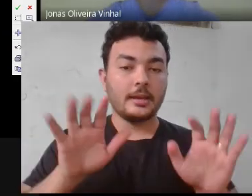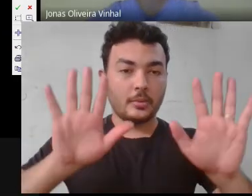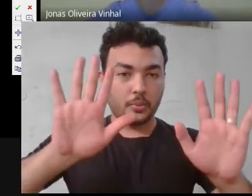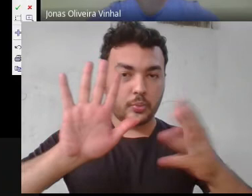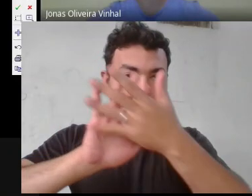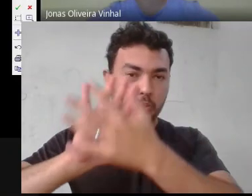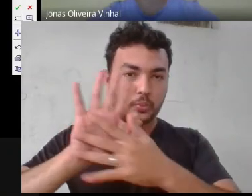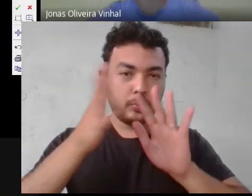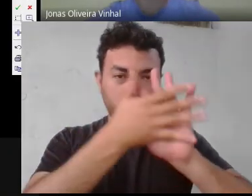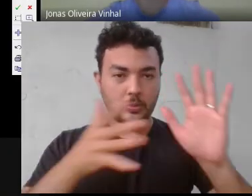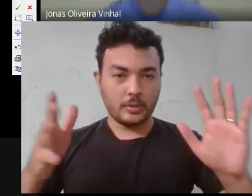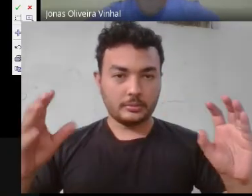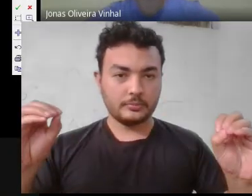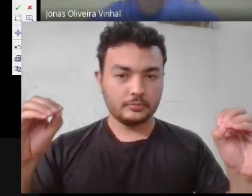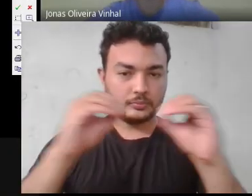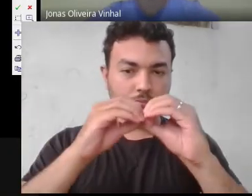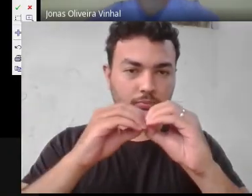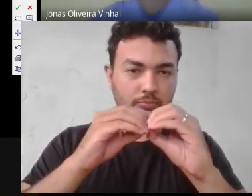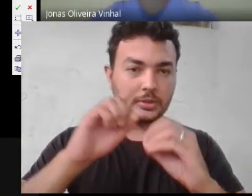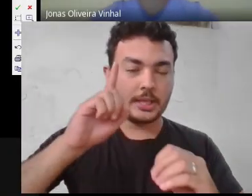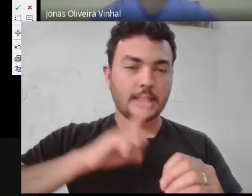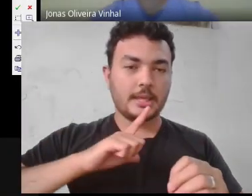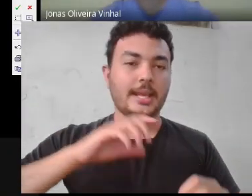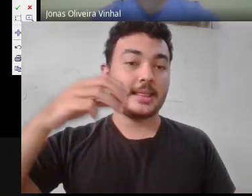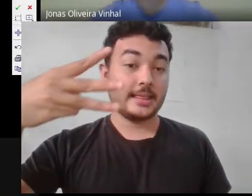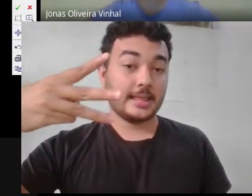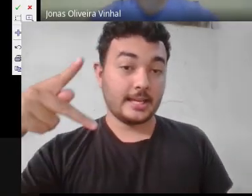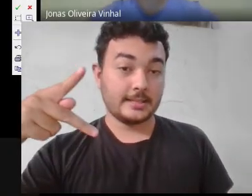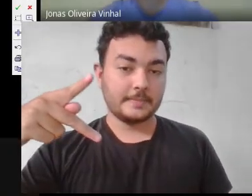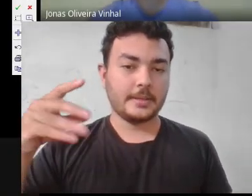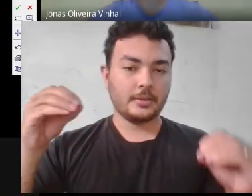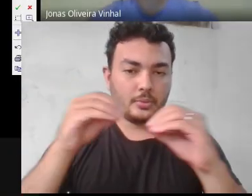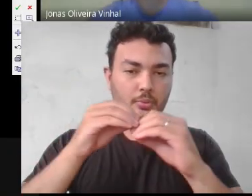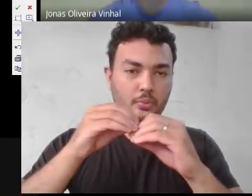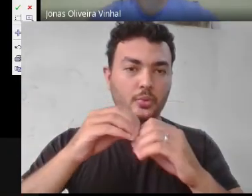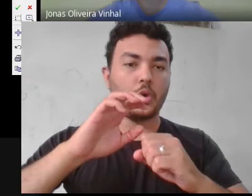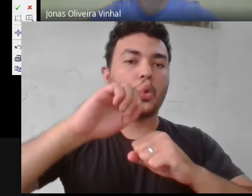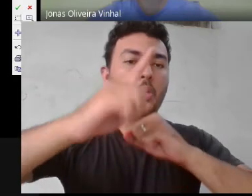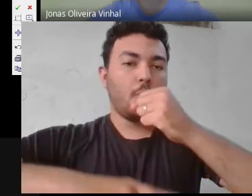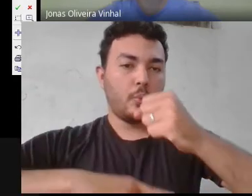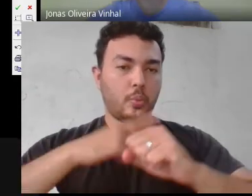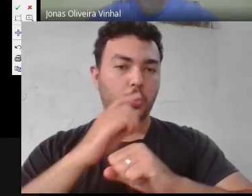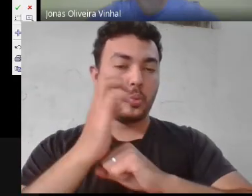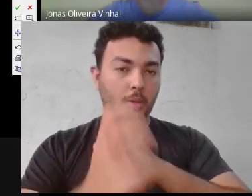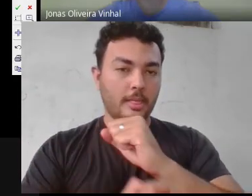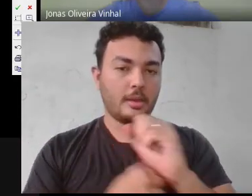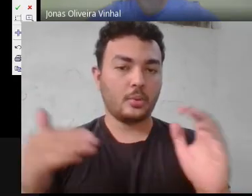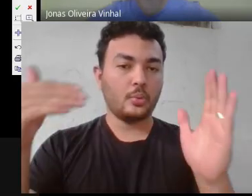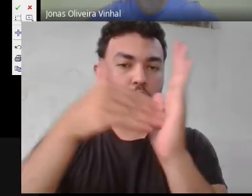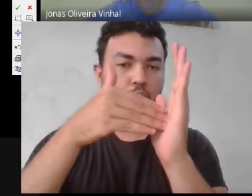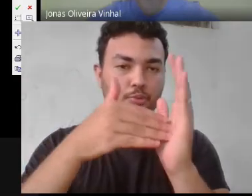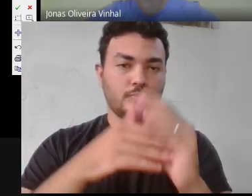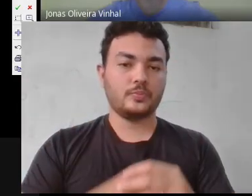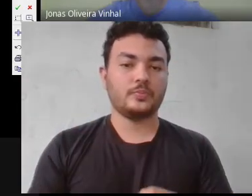frontal de orbitais 3p, né, que é onde está o elétron de valência mais externo do átomo de cloro, um elemento representativo